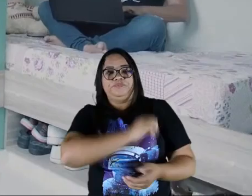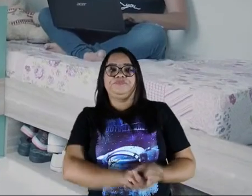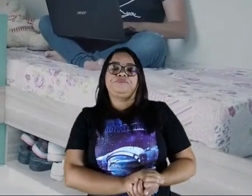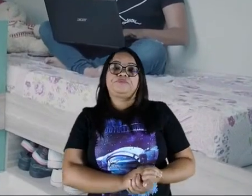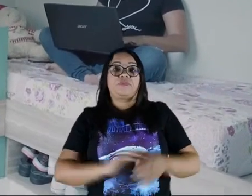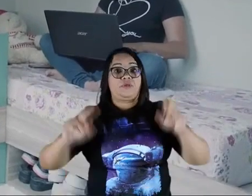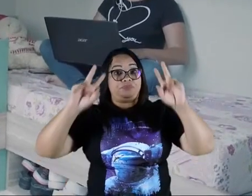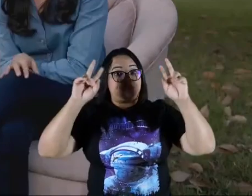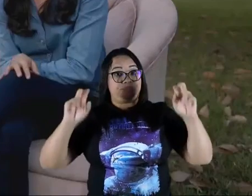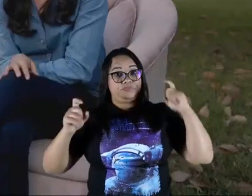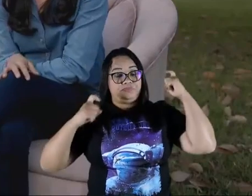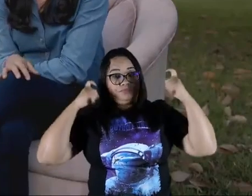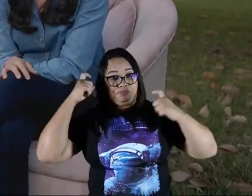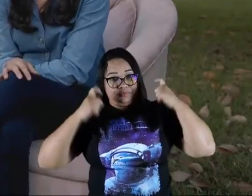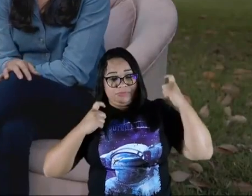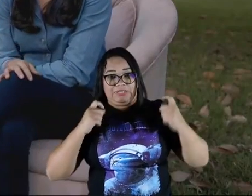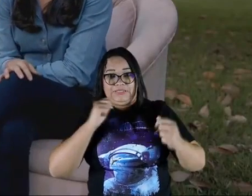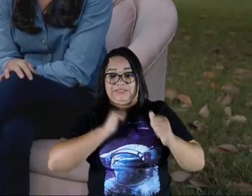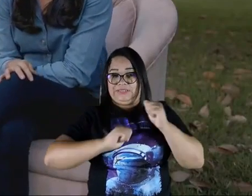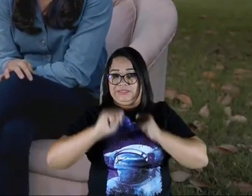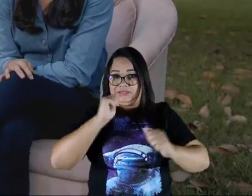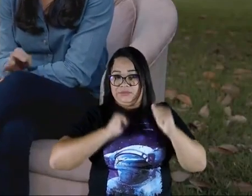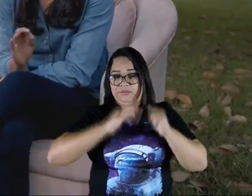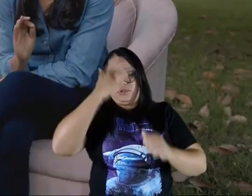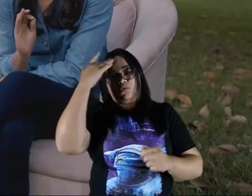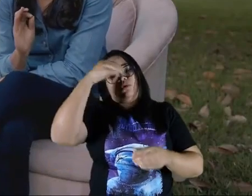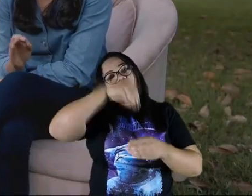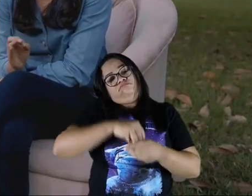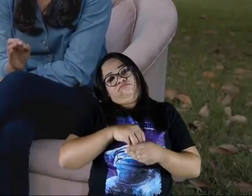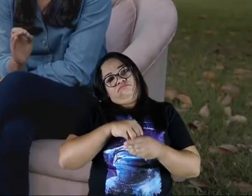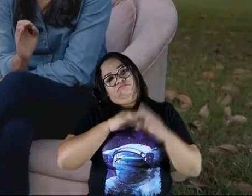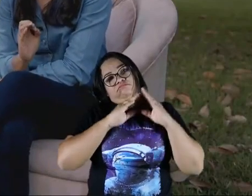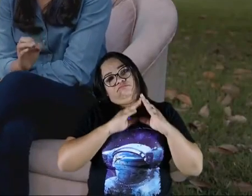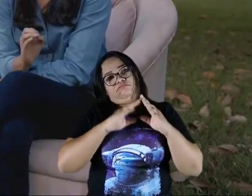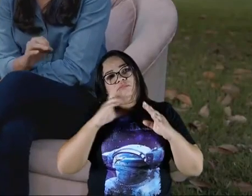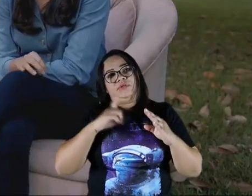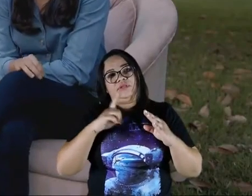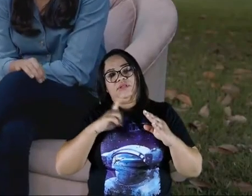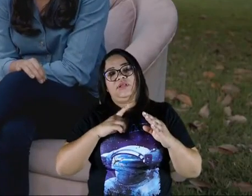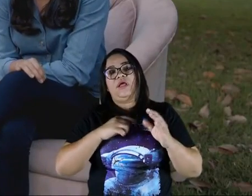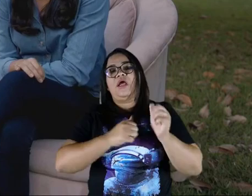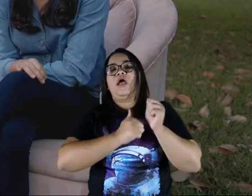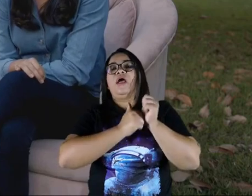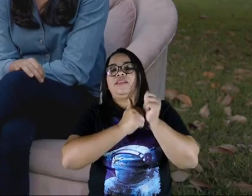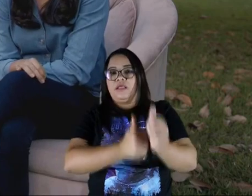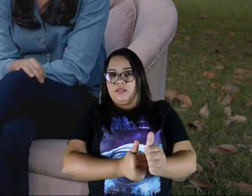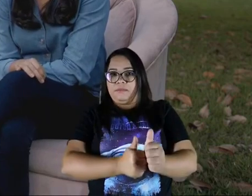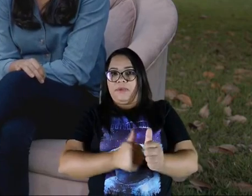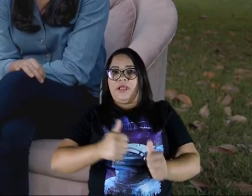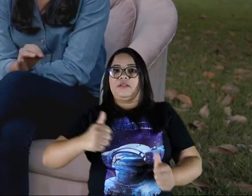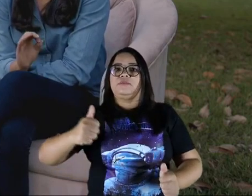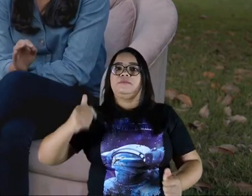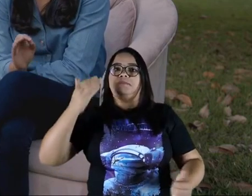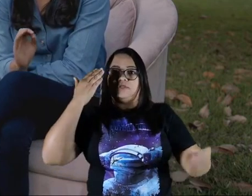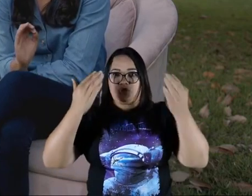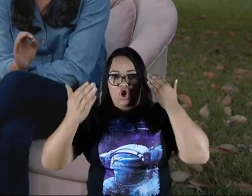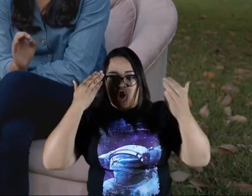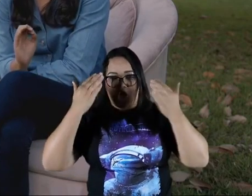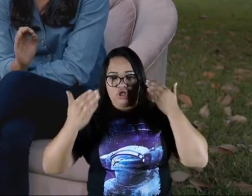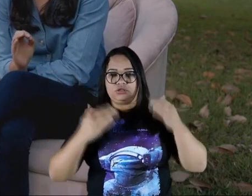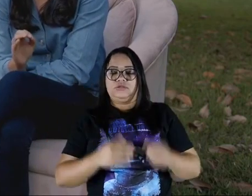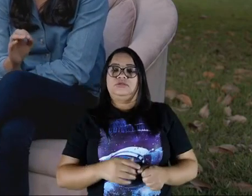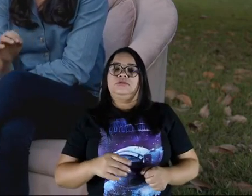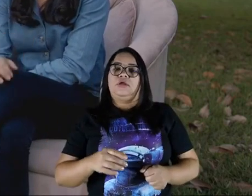preocupação, quando bate aquela ansiedade, os alunos residentes contam com um serviço de atendimento psicológico nos residenciais, além